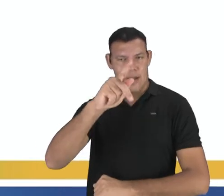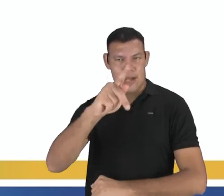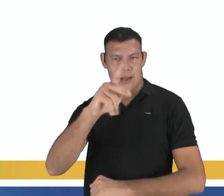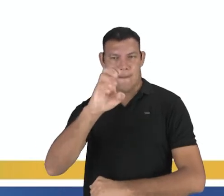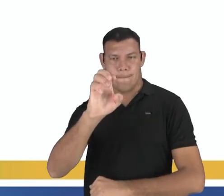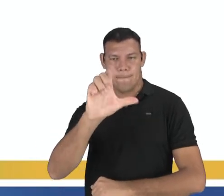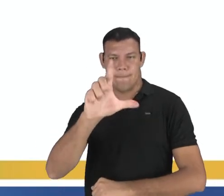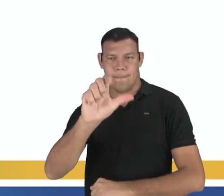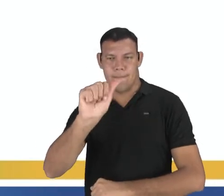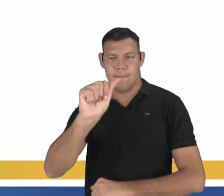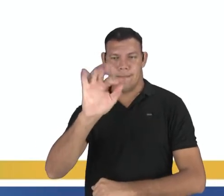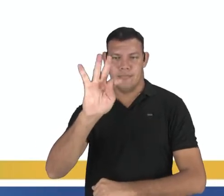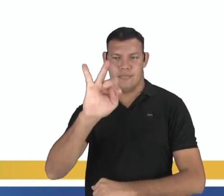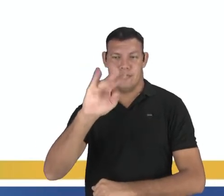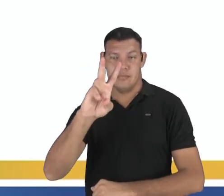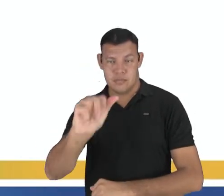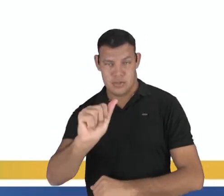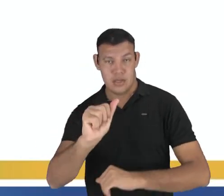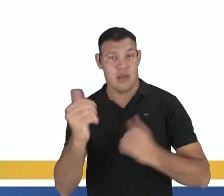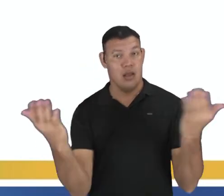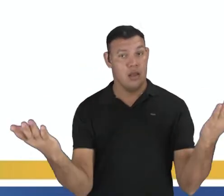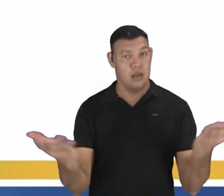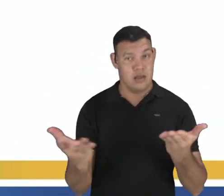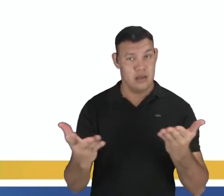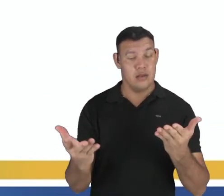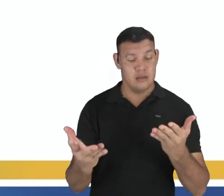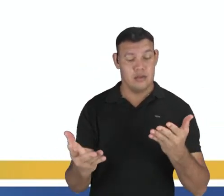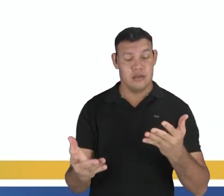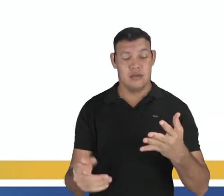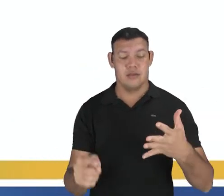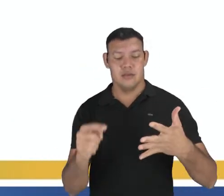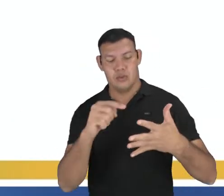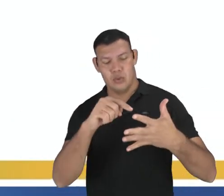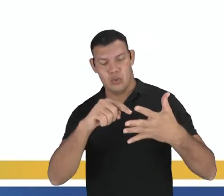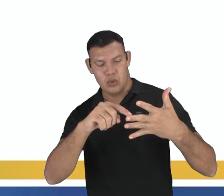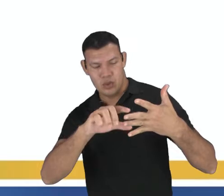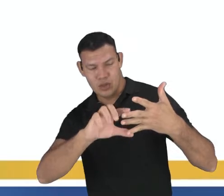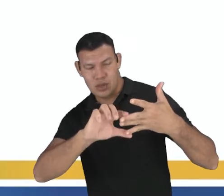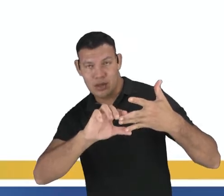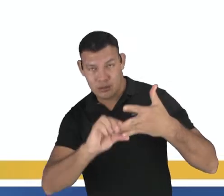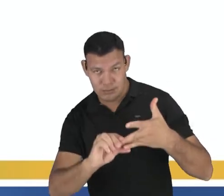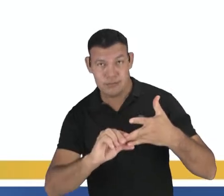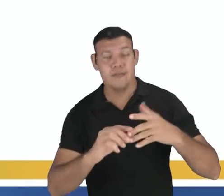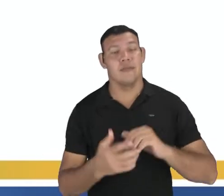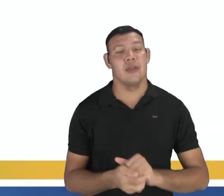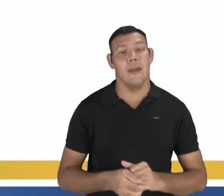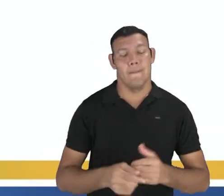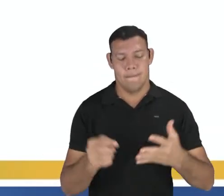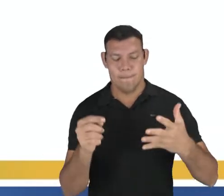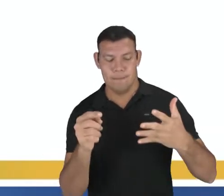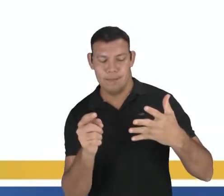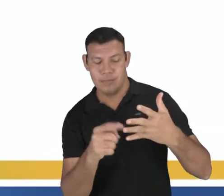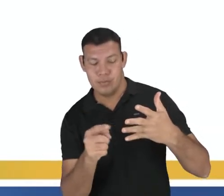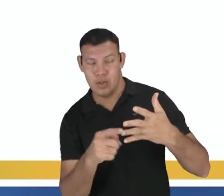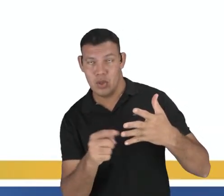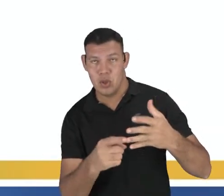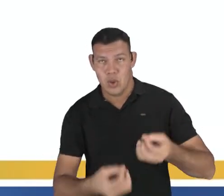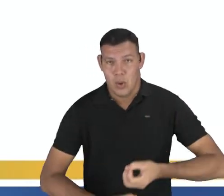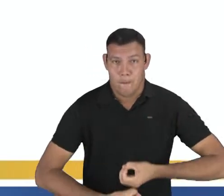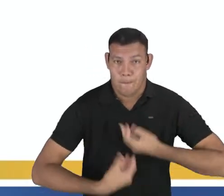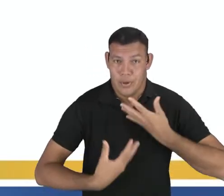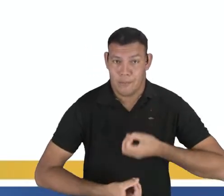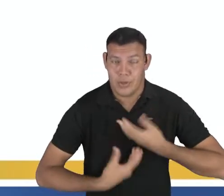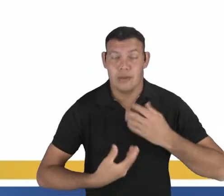apelativa, tá? E agora, nós vamos ver essas outras três funções. A poética, que tem foco